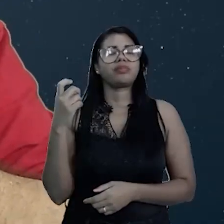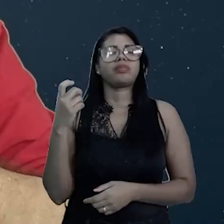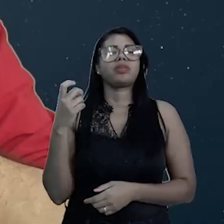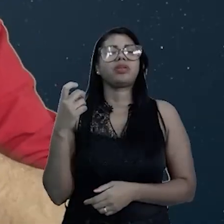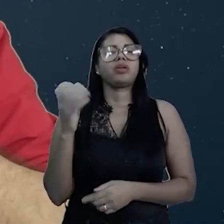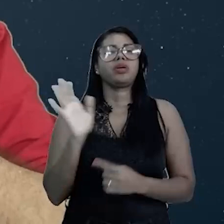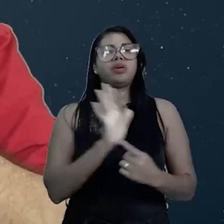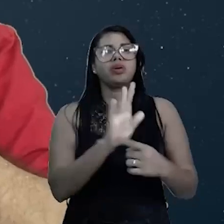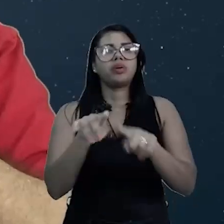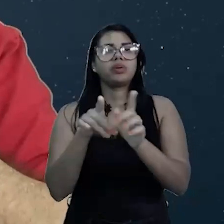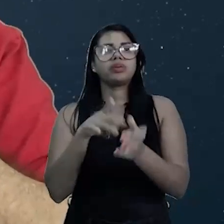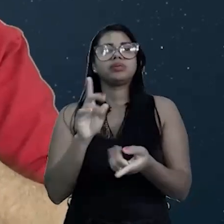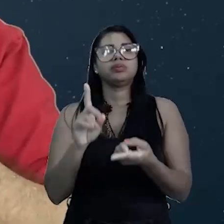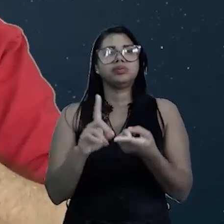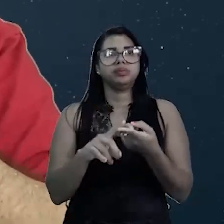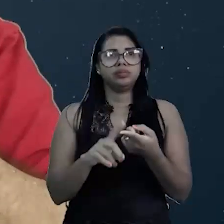né?